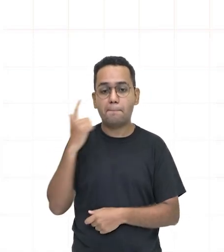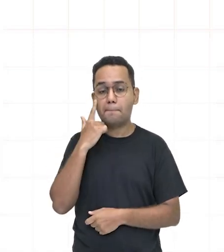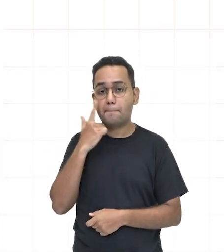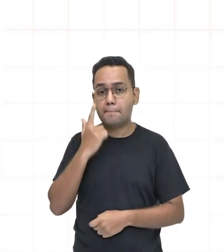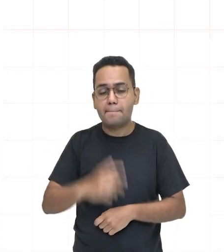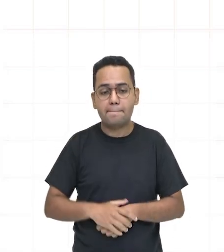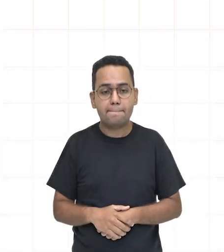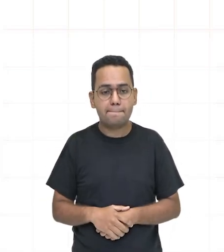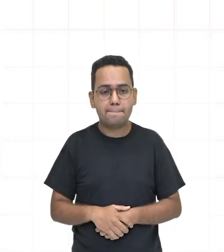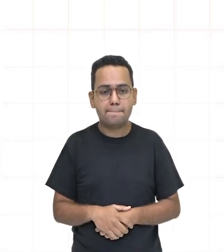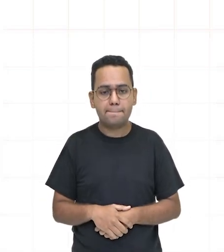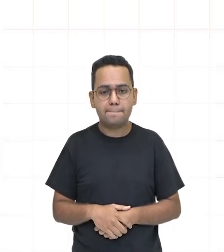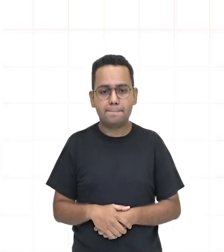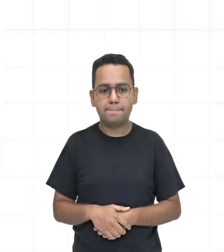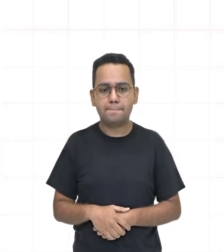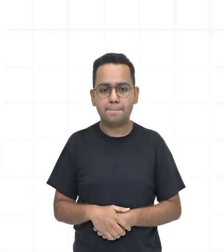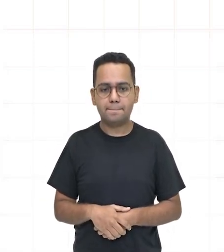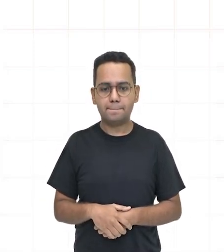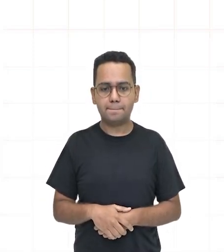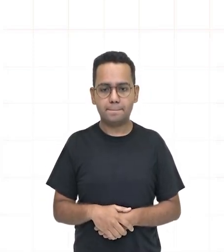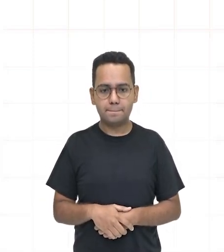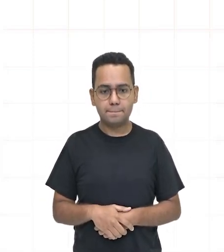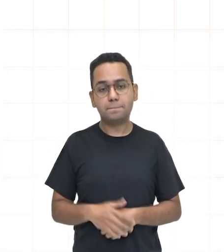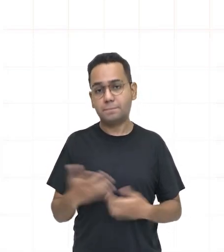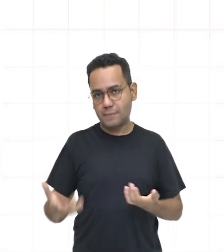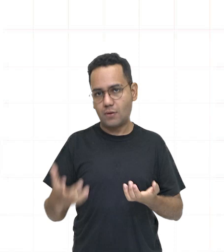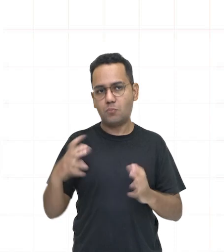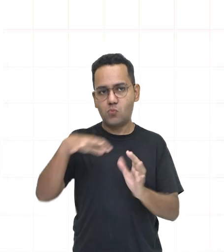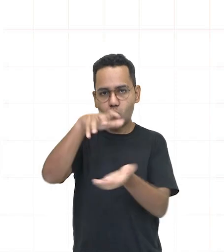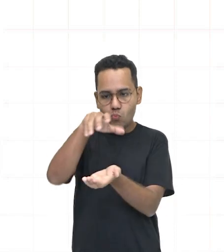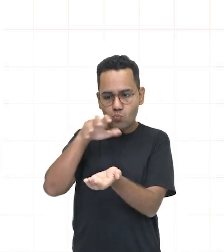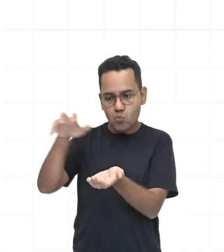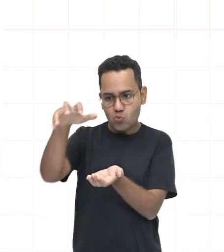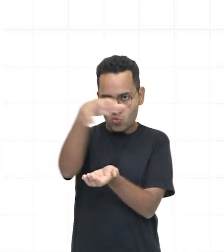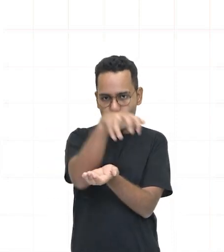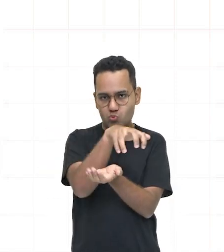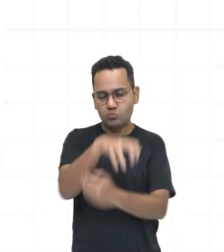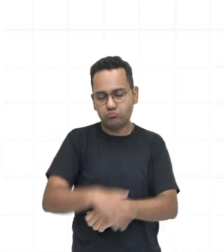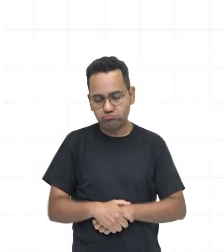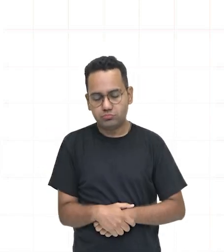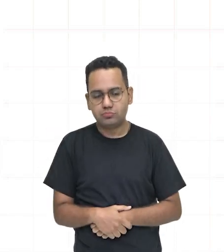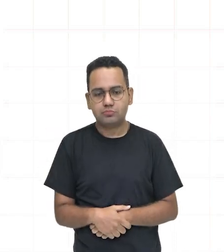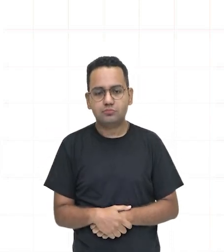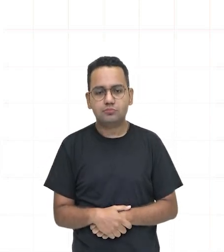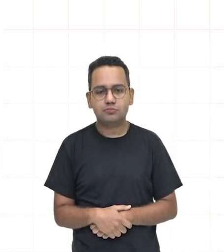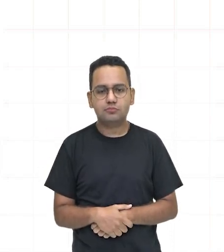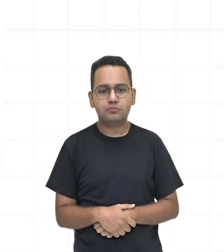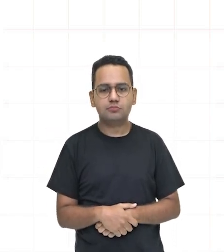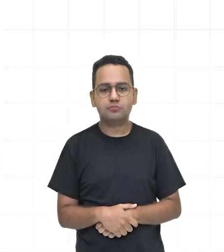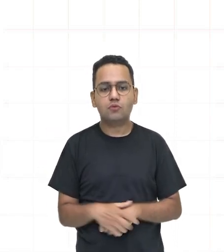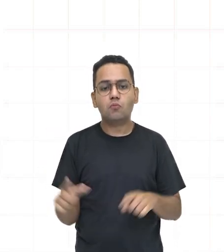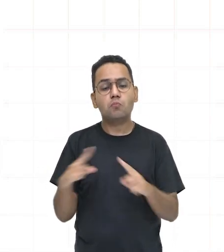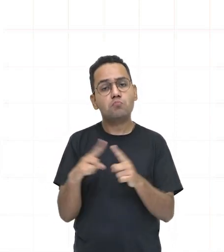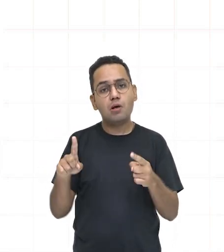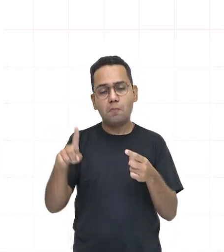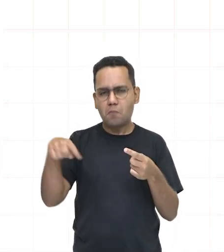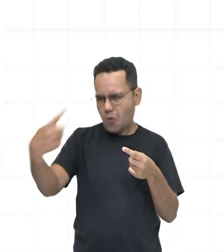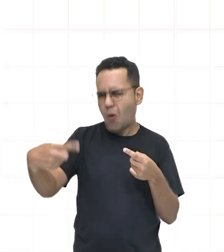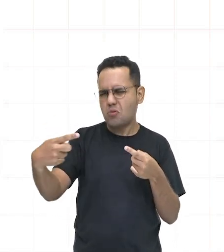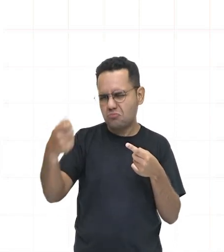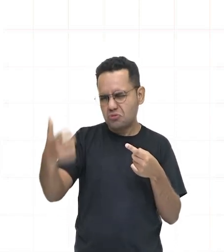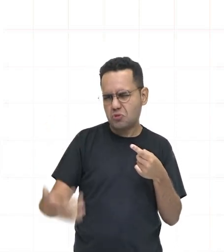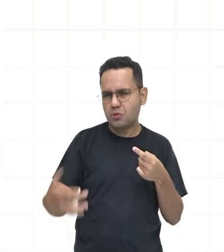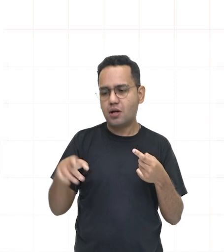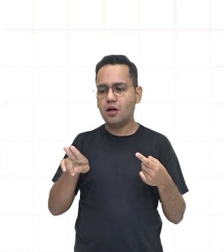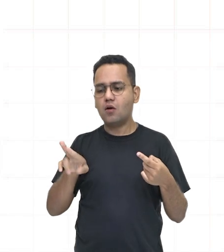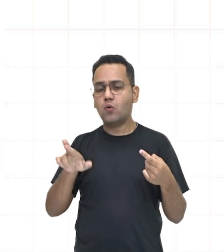planisfério por diferentes continentes. Então, quando a gente daqui a pouco começar a falar em Europa, em